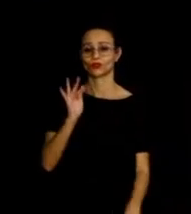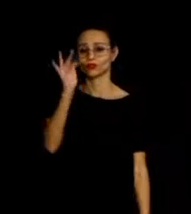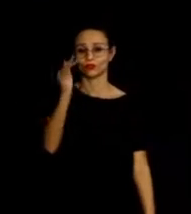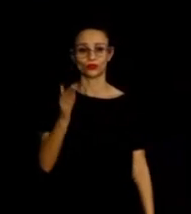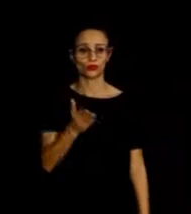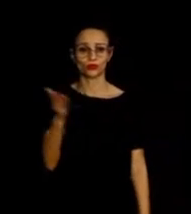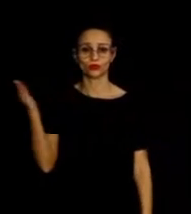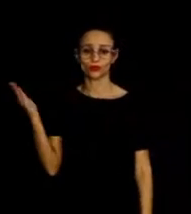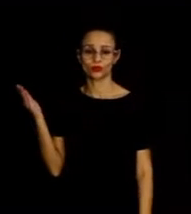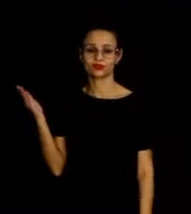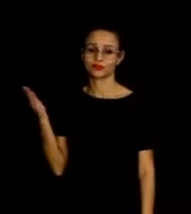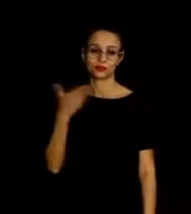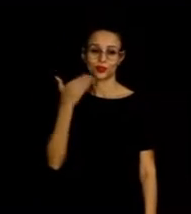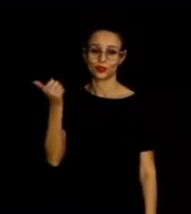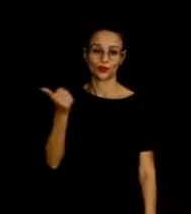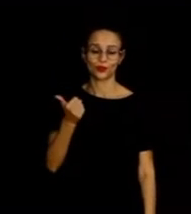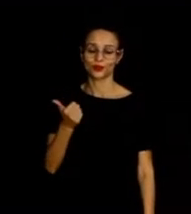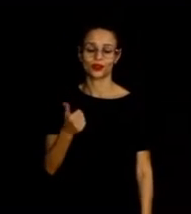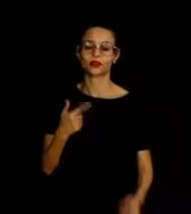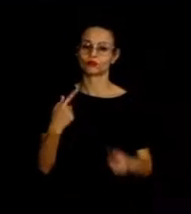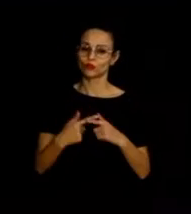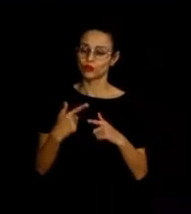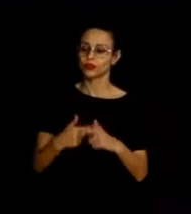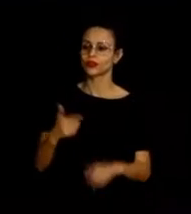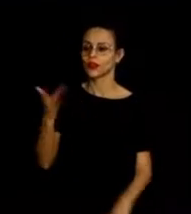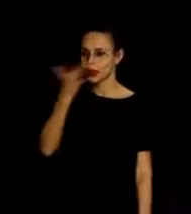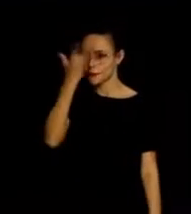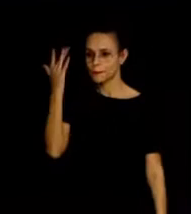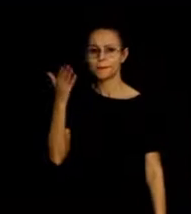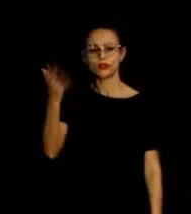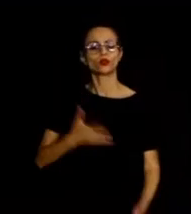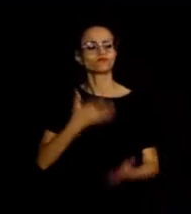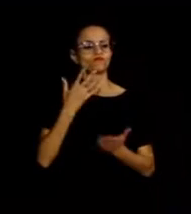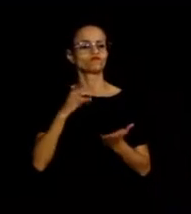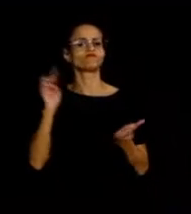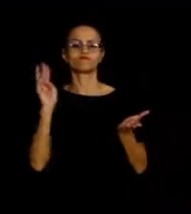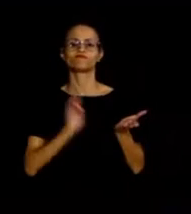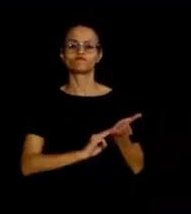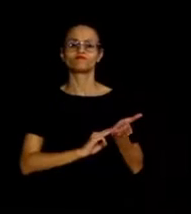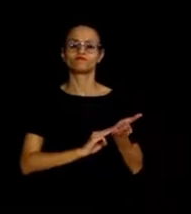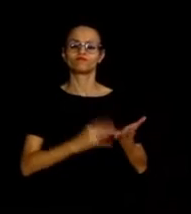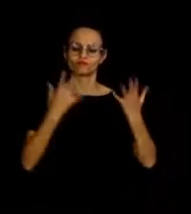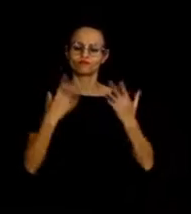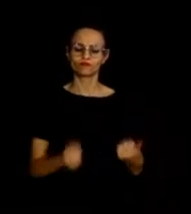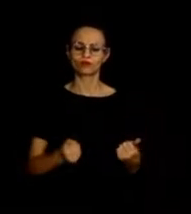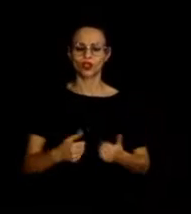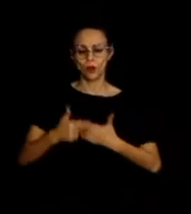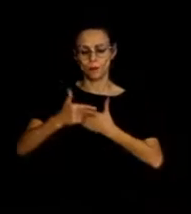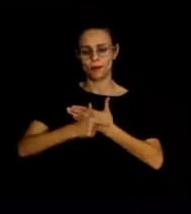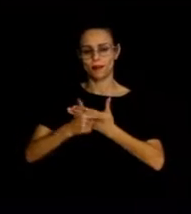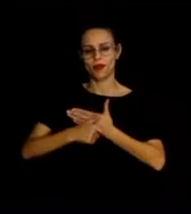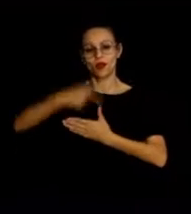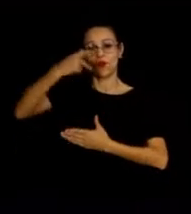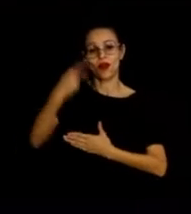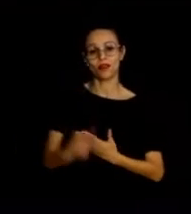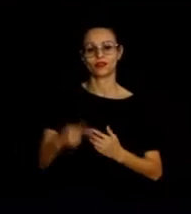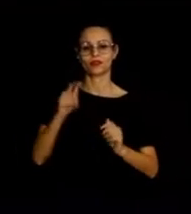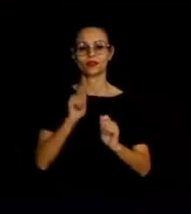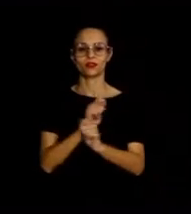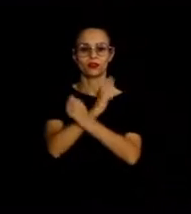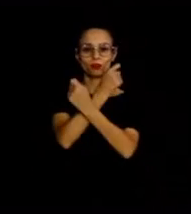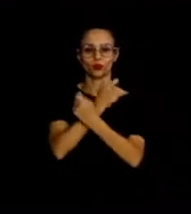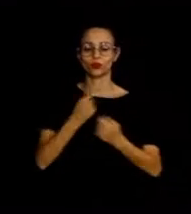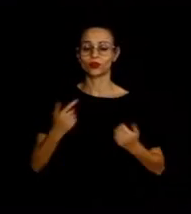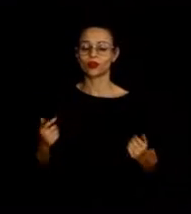o melhor futuro porque são pessoas que assumirão o papel delas dentro da Universidade a universidade